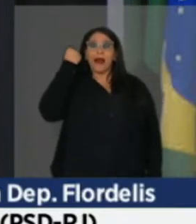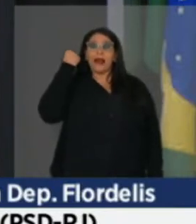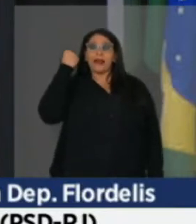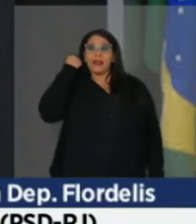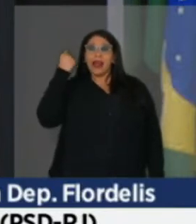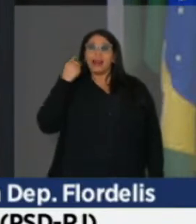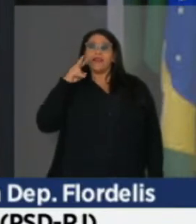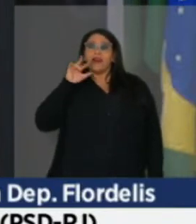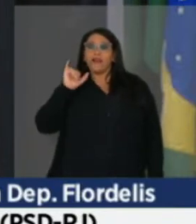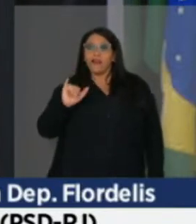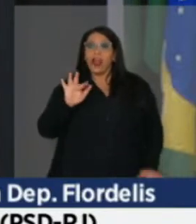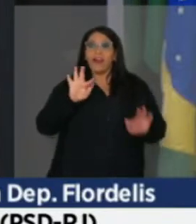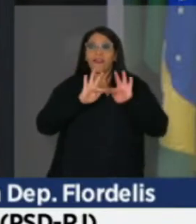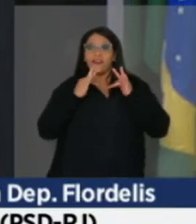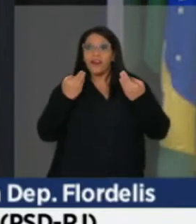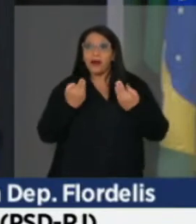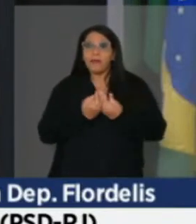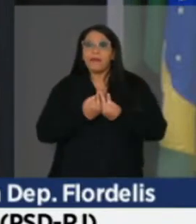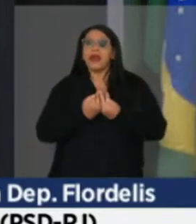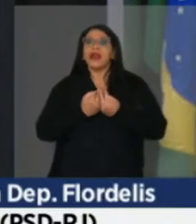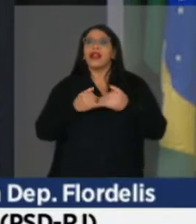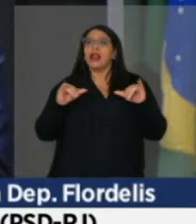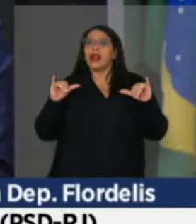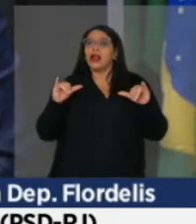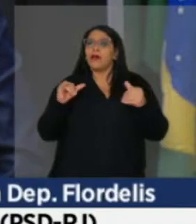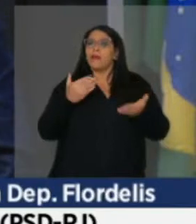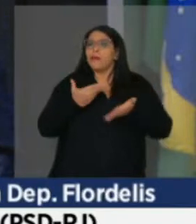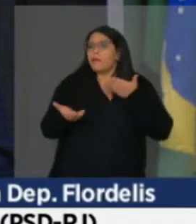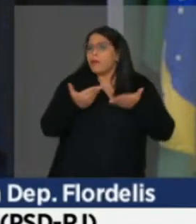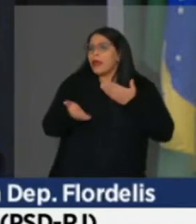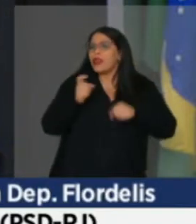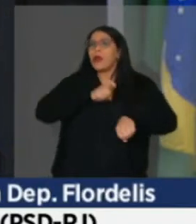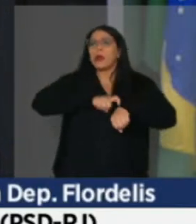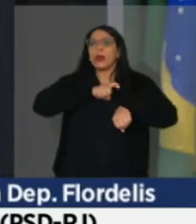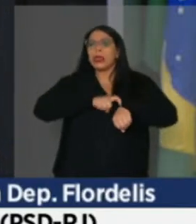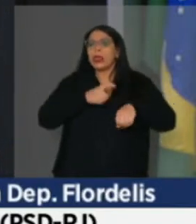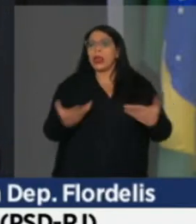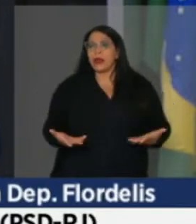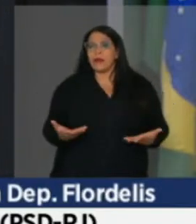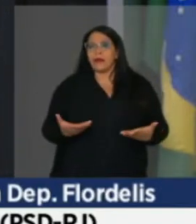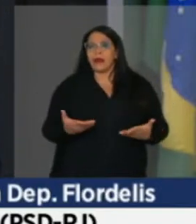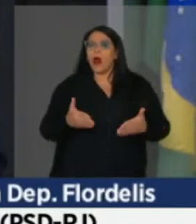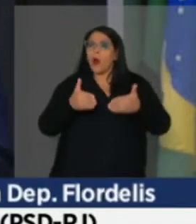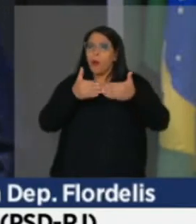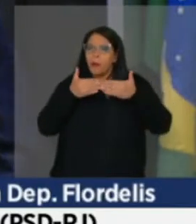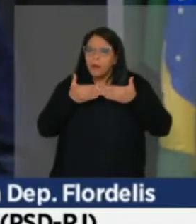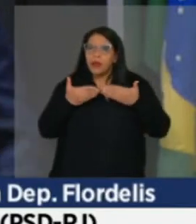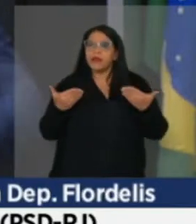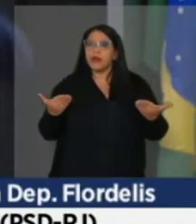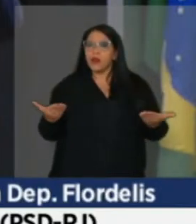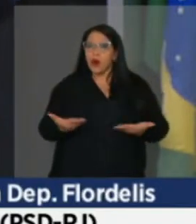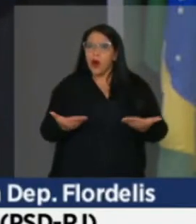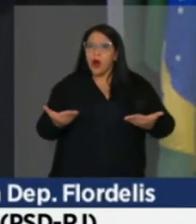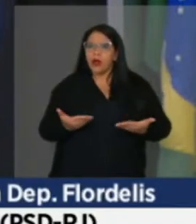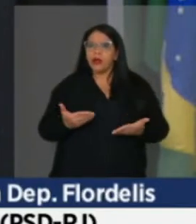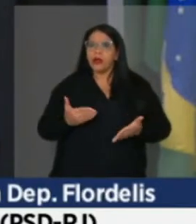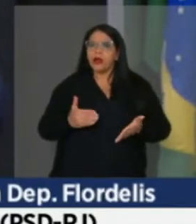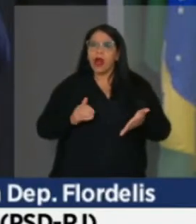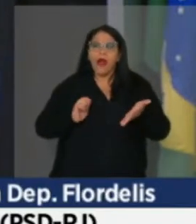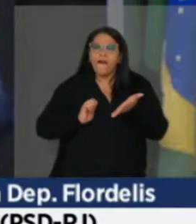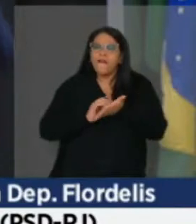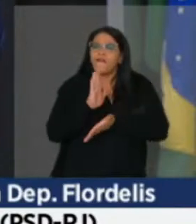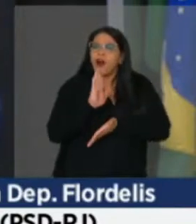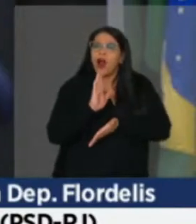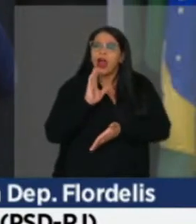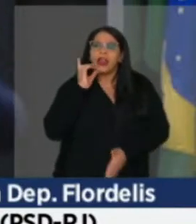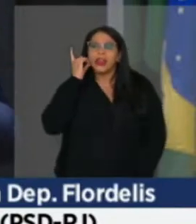perdido o tempo das famílias dos senhores, da vida dos senhores e das senhoras. O pedido é esse: não maculem